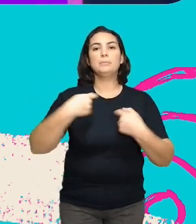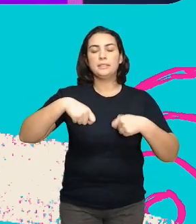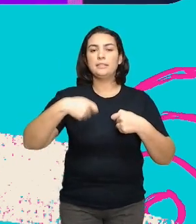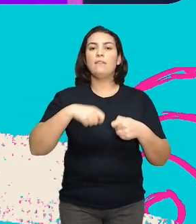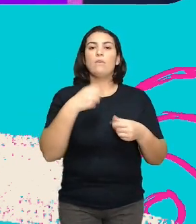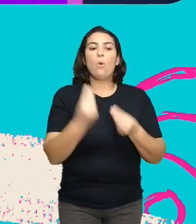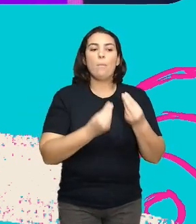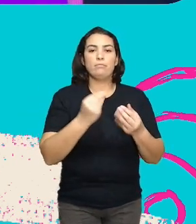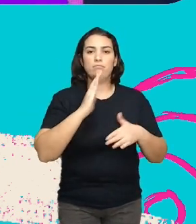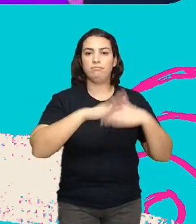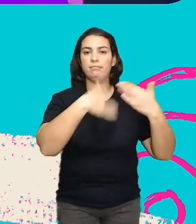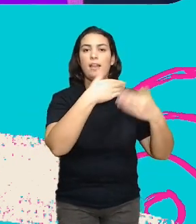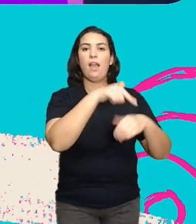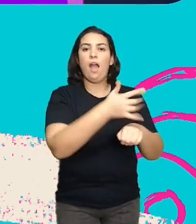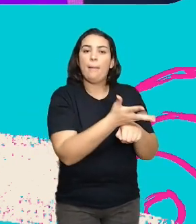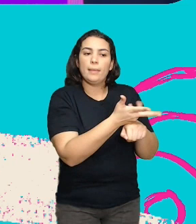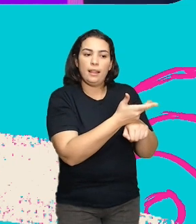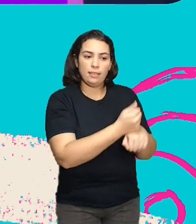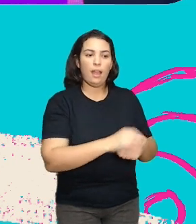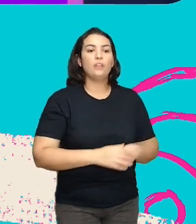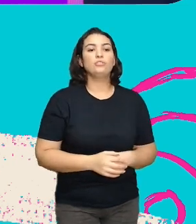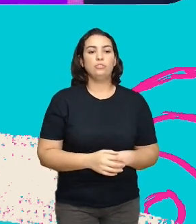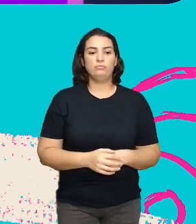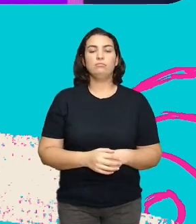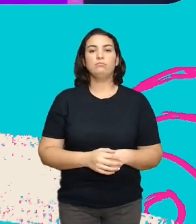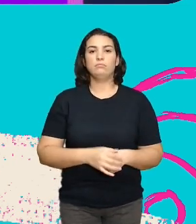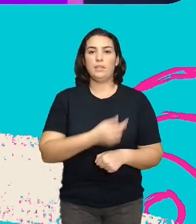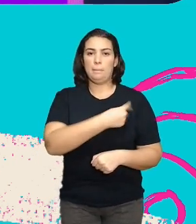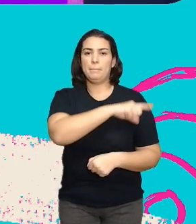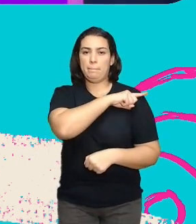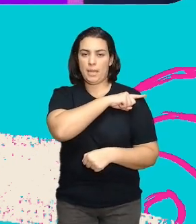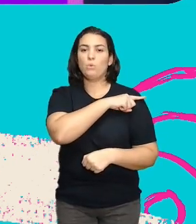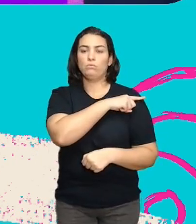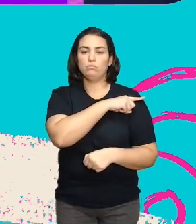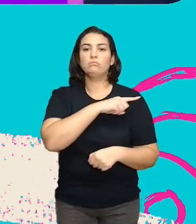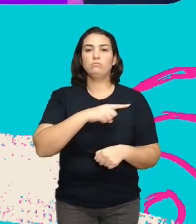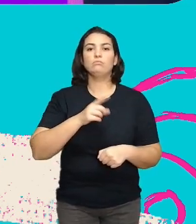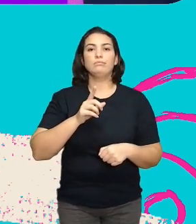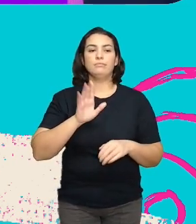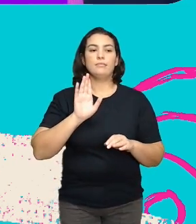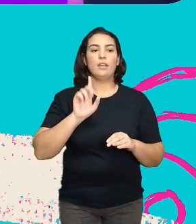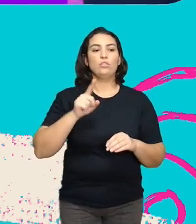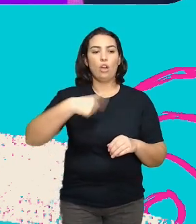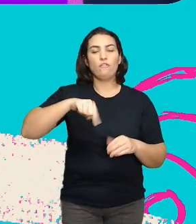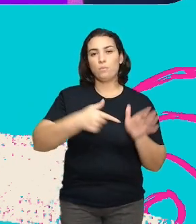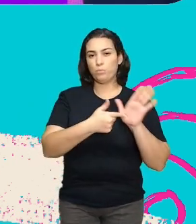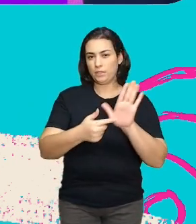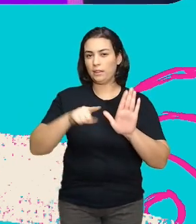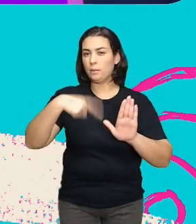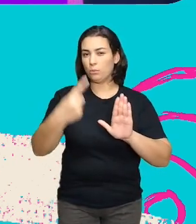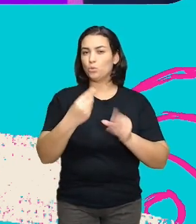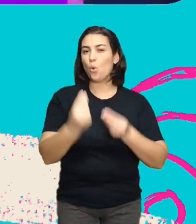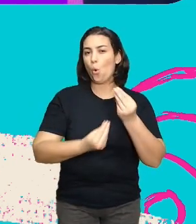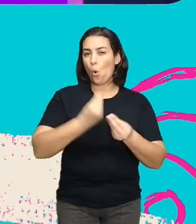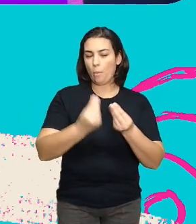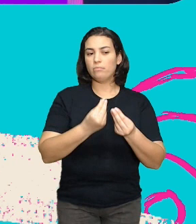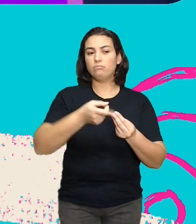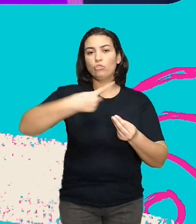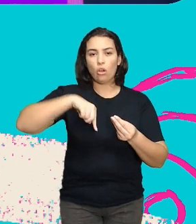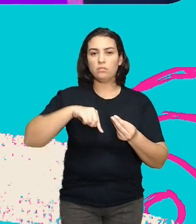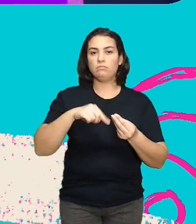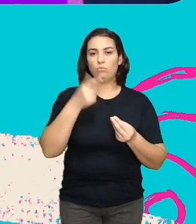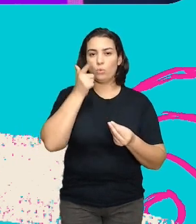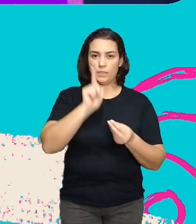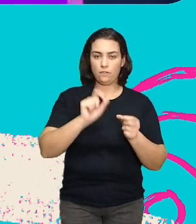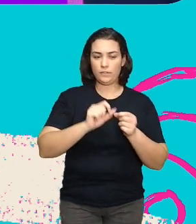na primeira série do médio. Um pouquinho tarde, nós já vamos mostrar para vocês como é que a gente tem antecipado esse desenvolvimento, e